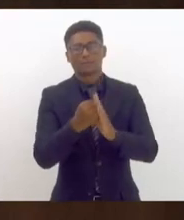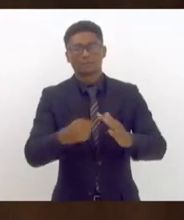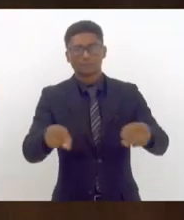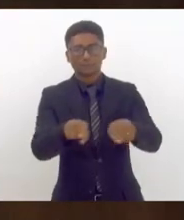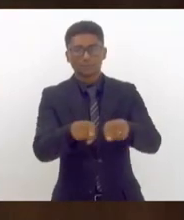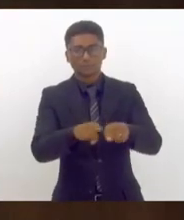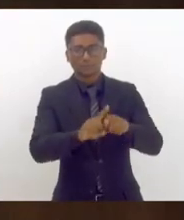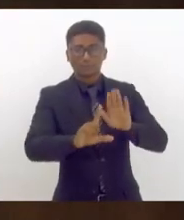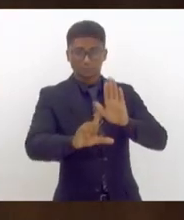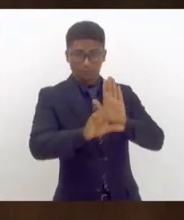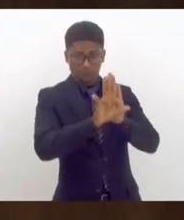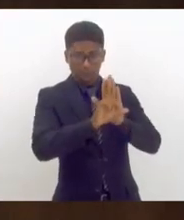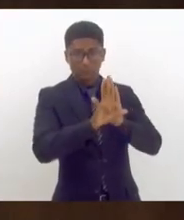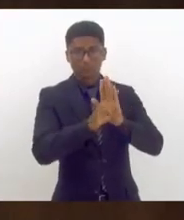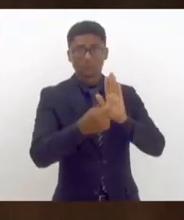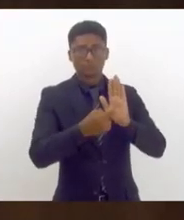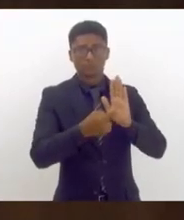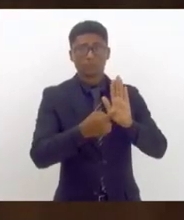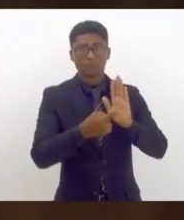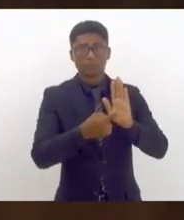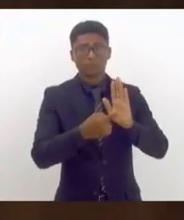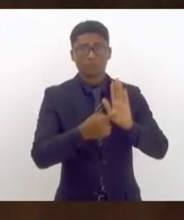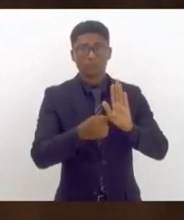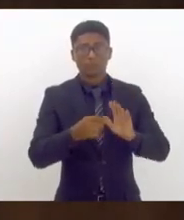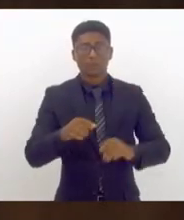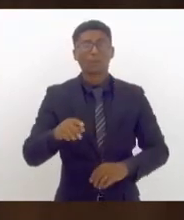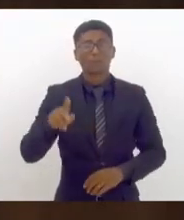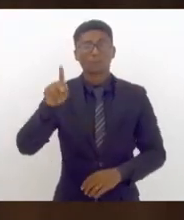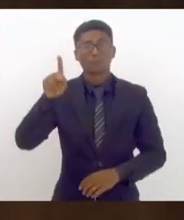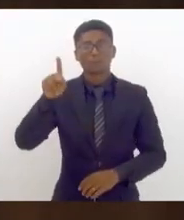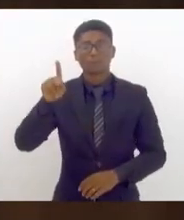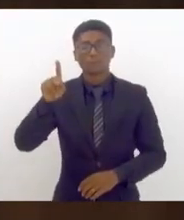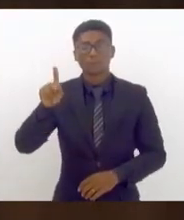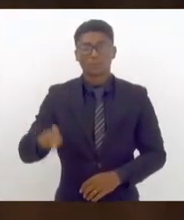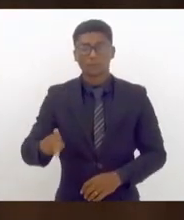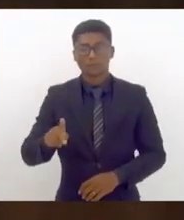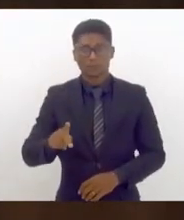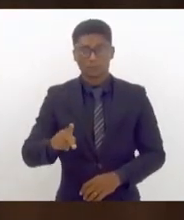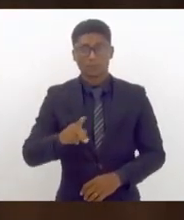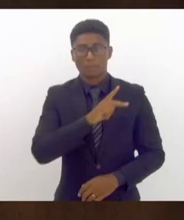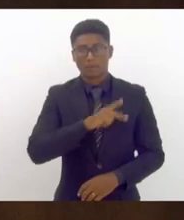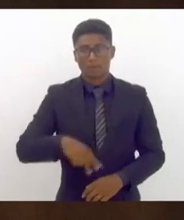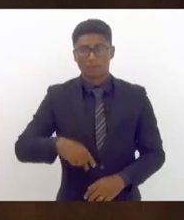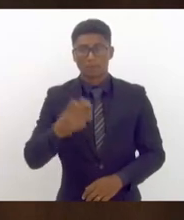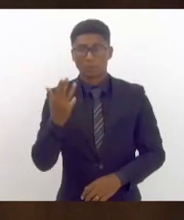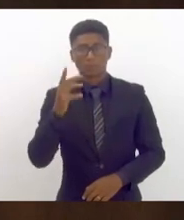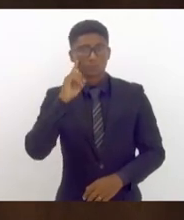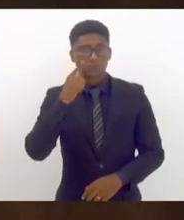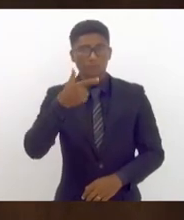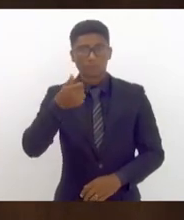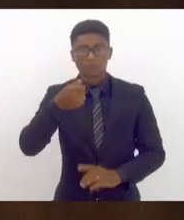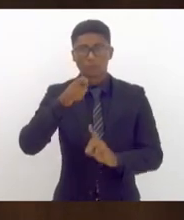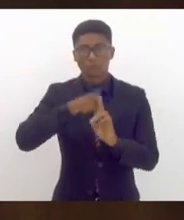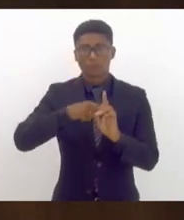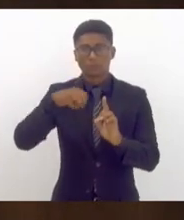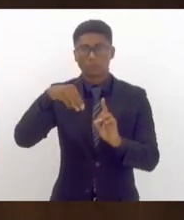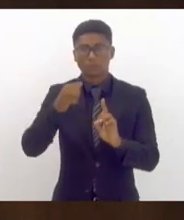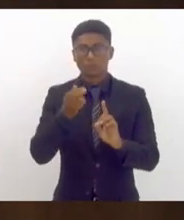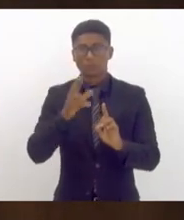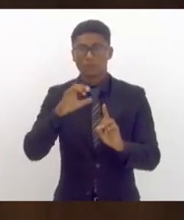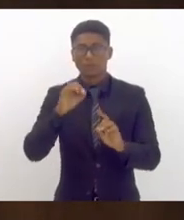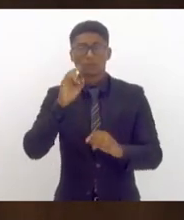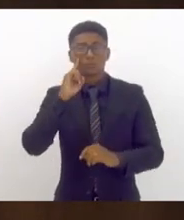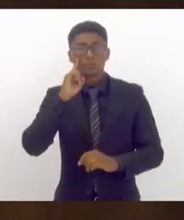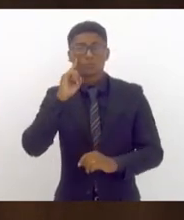em lei municipal a lei aprovada pelo presidente Lula, reconhecendo o dia 21 de março como dia das nações de candomblé e